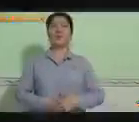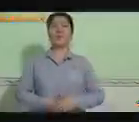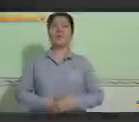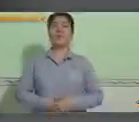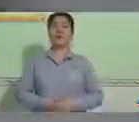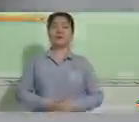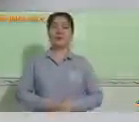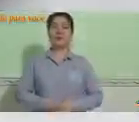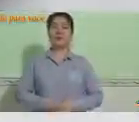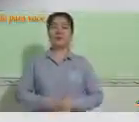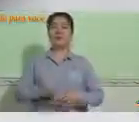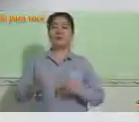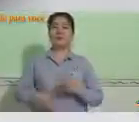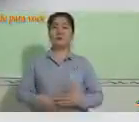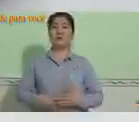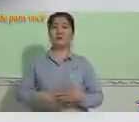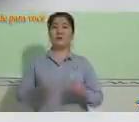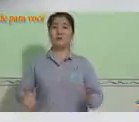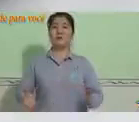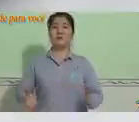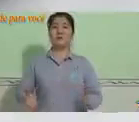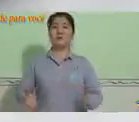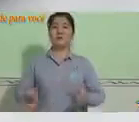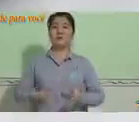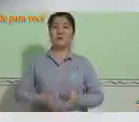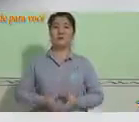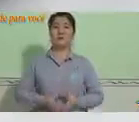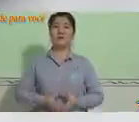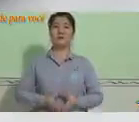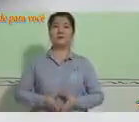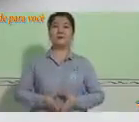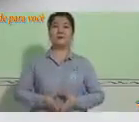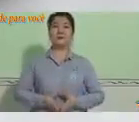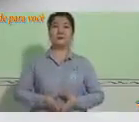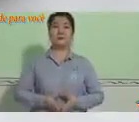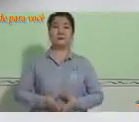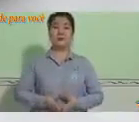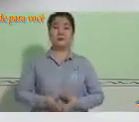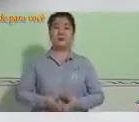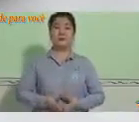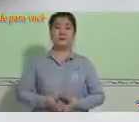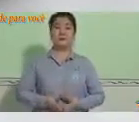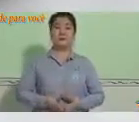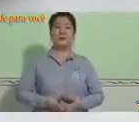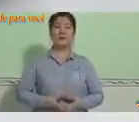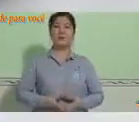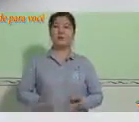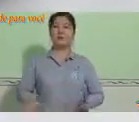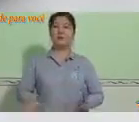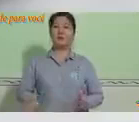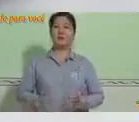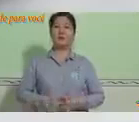pele, clareando e hidratando a pele. Além disso, é também importante evitar a exposição solar, O S